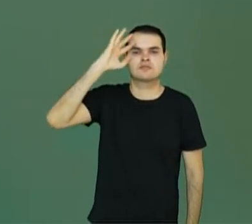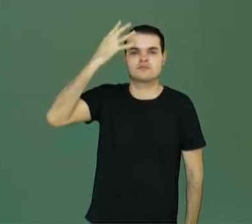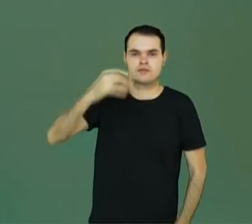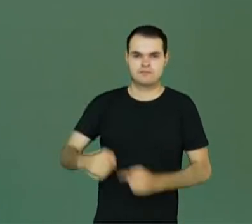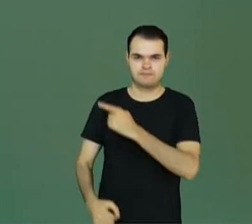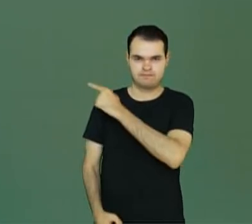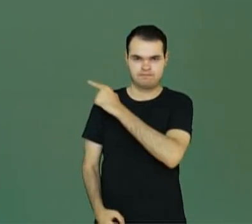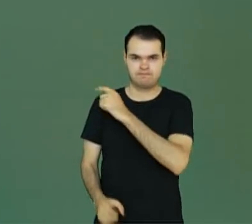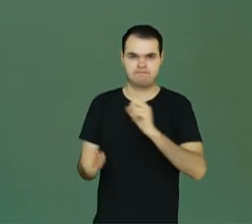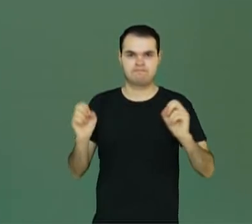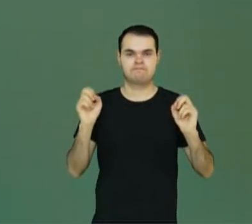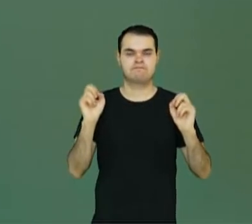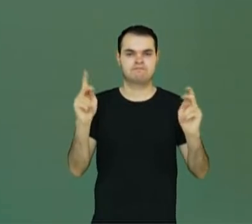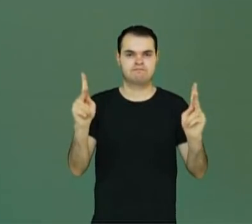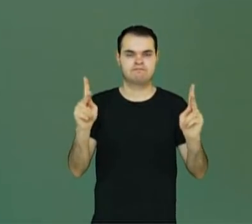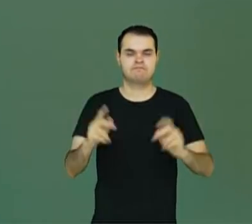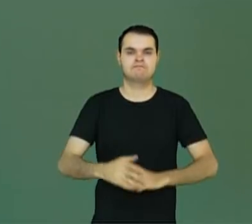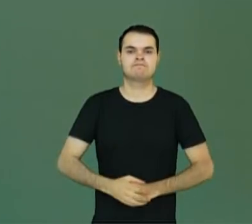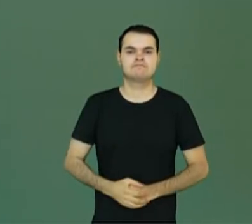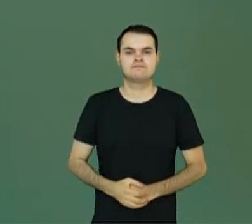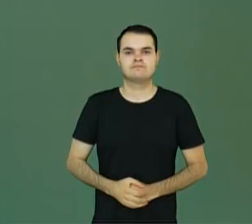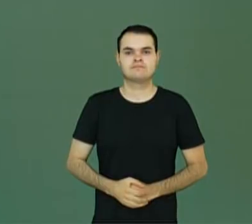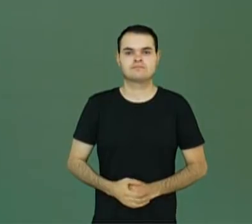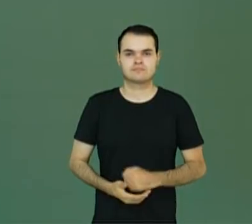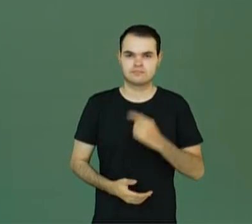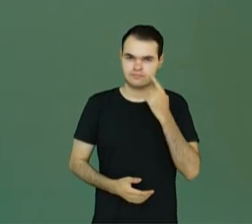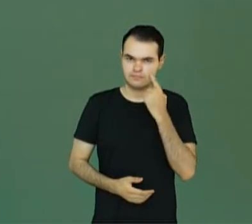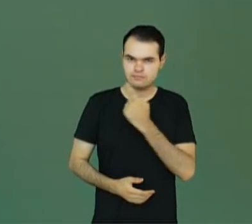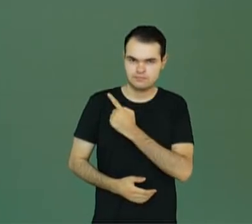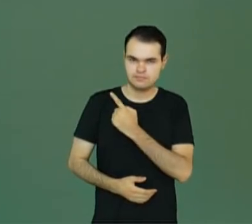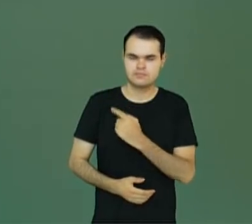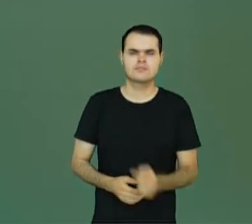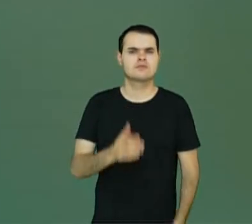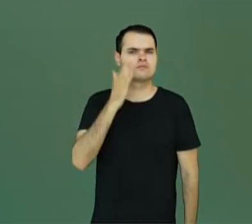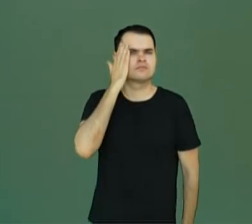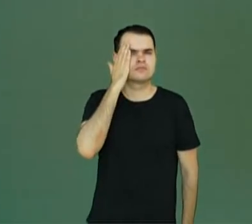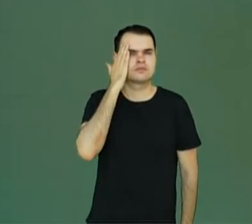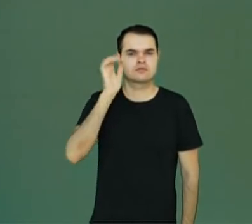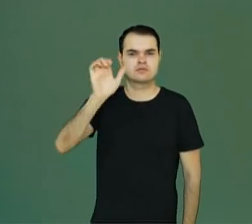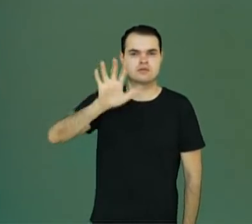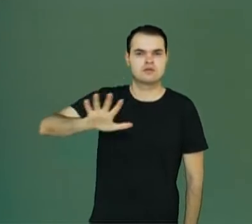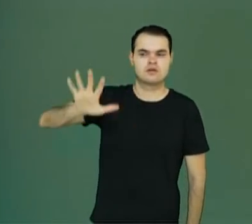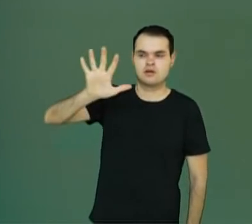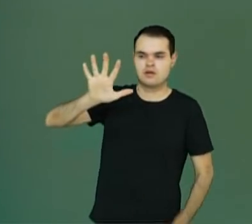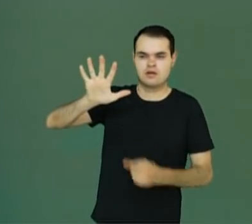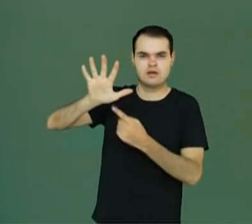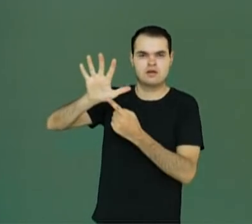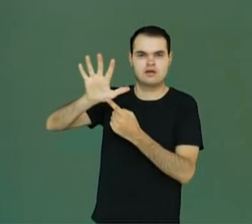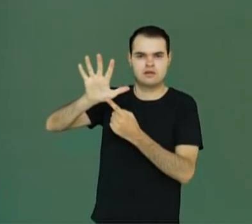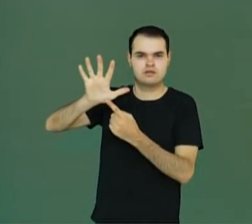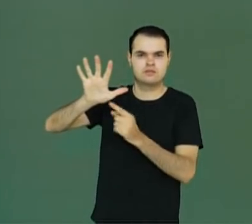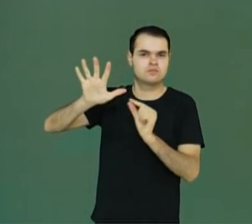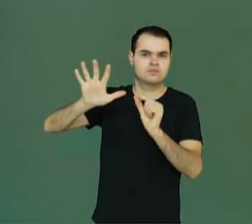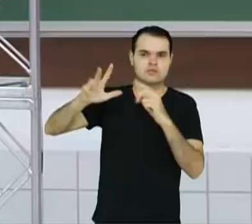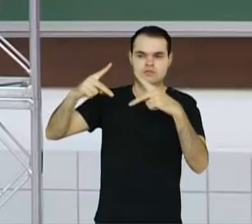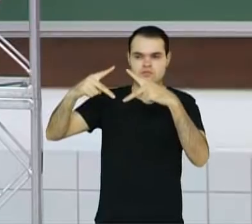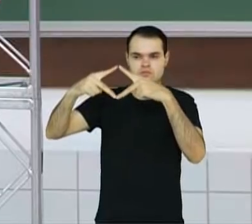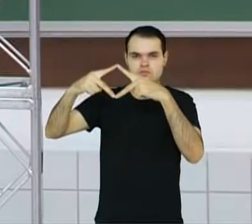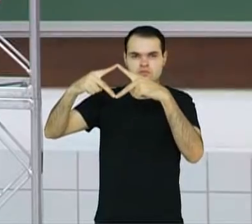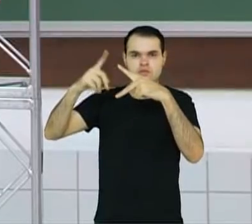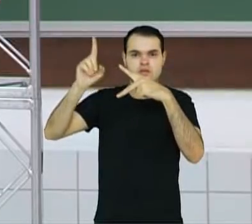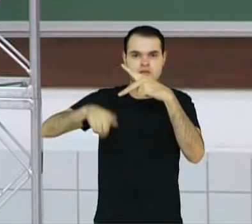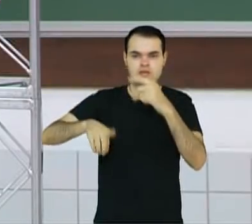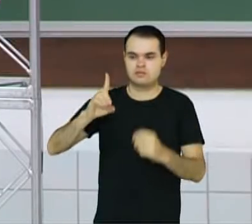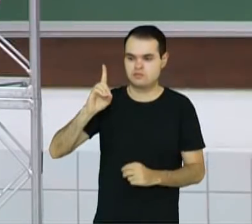exercício. Ok? Então, olha só. Eu sei que a área do losango é o quê? Diagonal